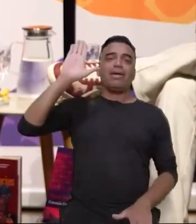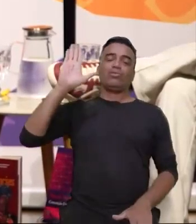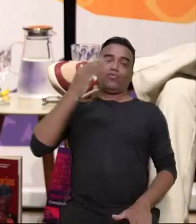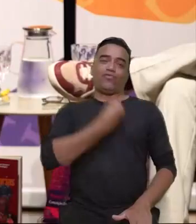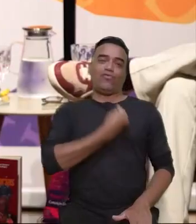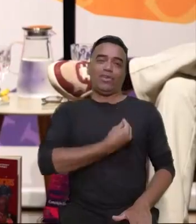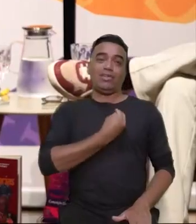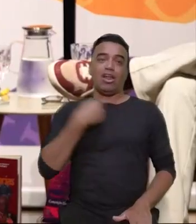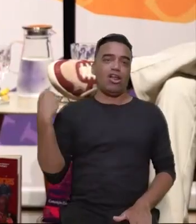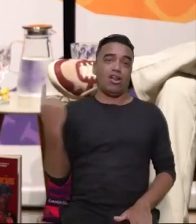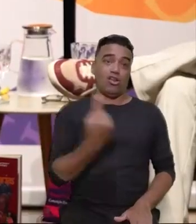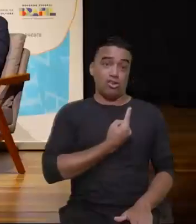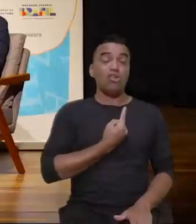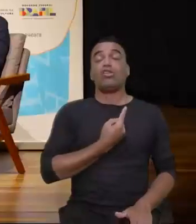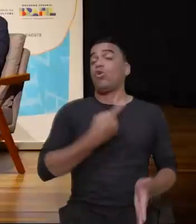morrer.